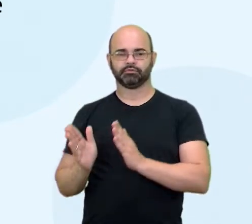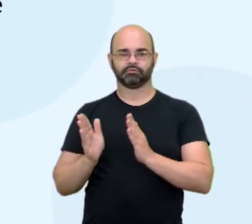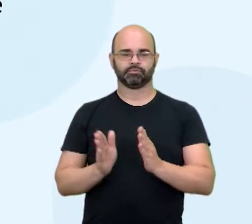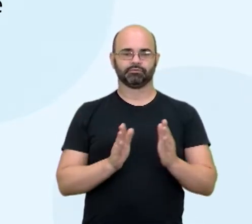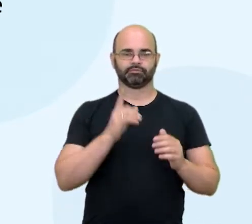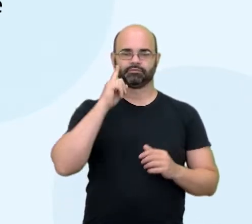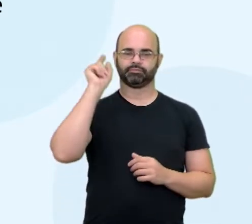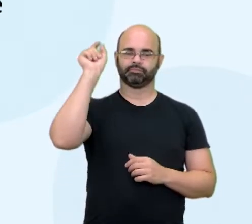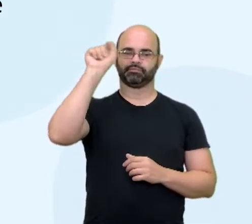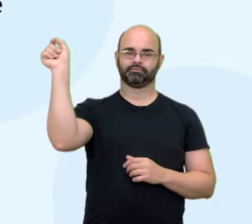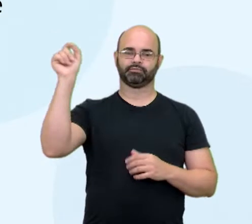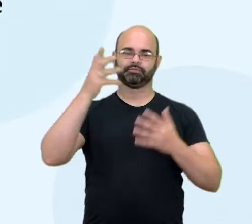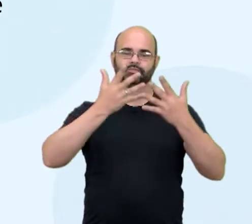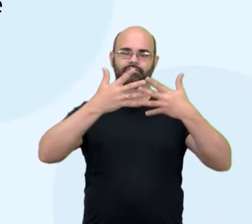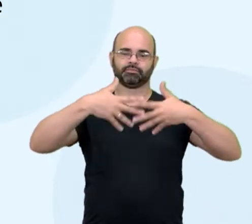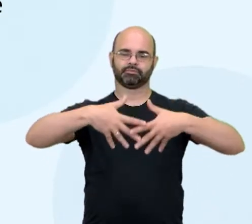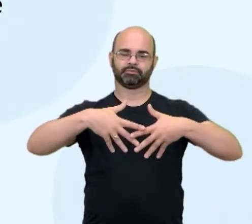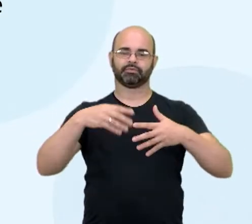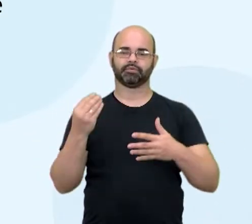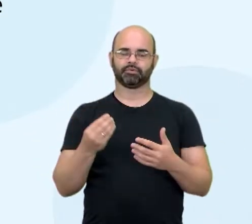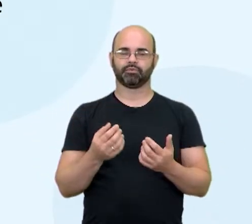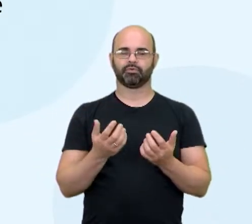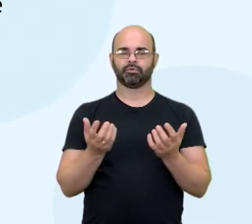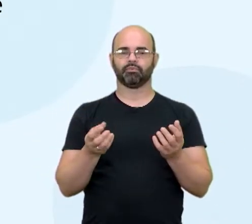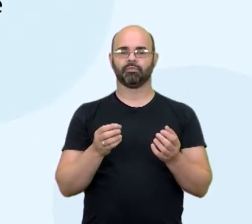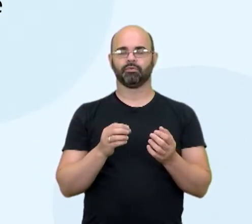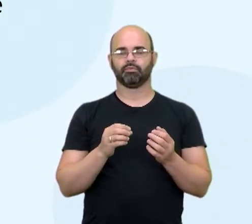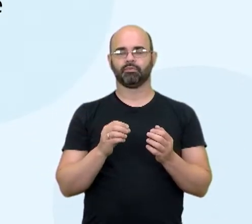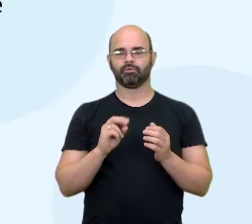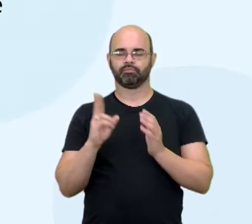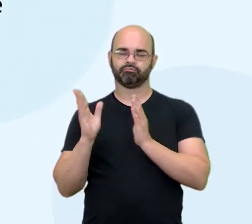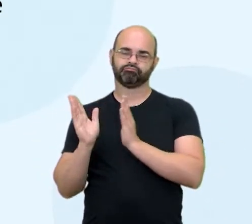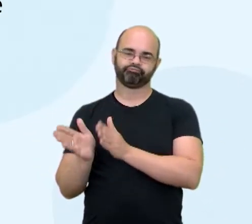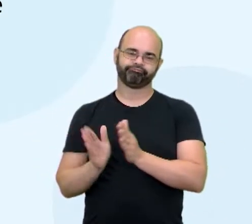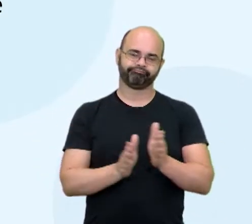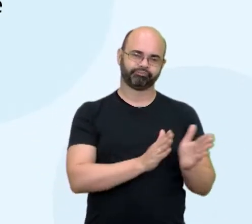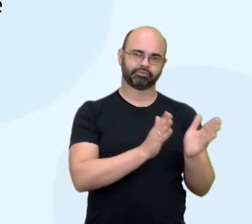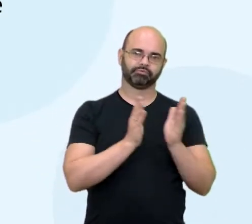determinados processos. Então, ele descreve o caminho que esses